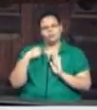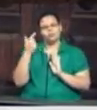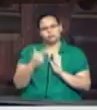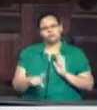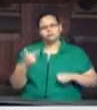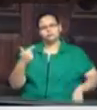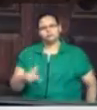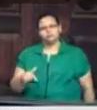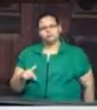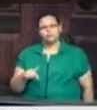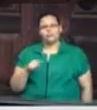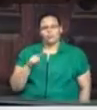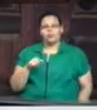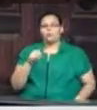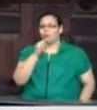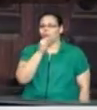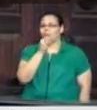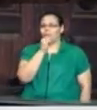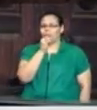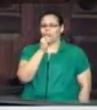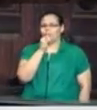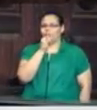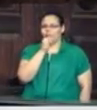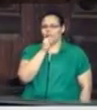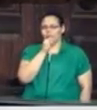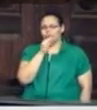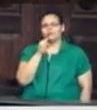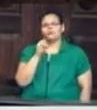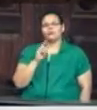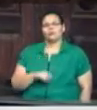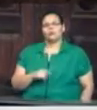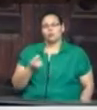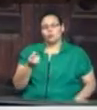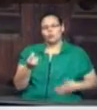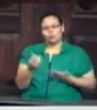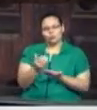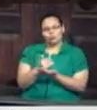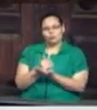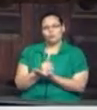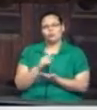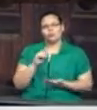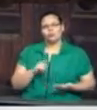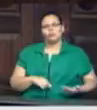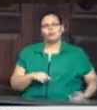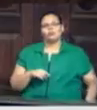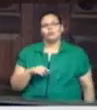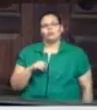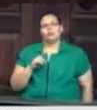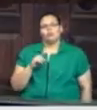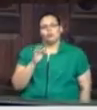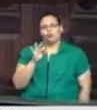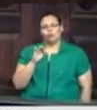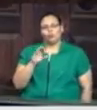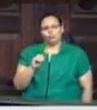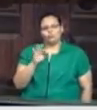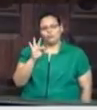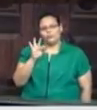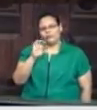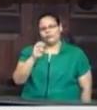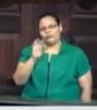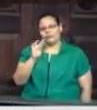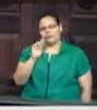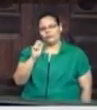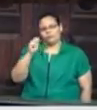mais uma vez, é, por exemplo, o caso do Fundo Estadual das Compensações Ambientais, o FECAM.